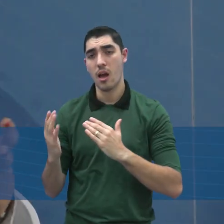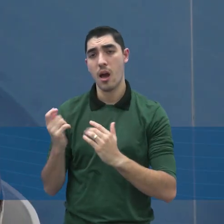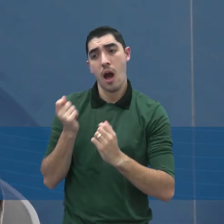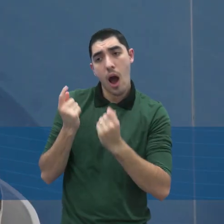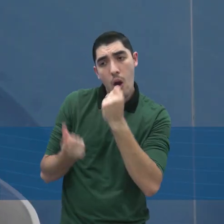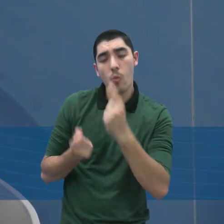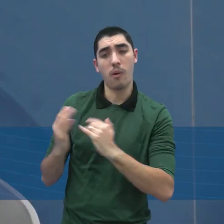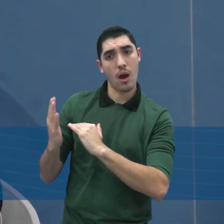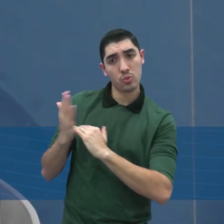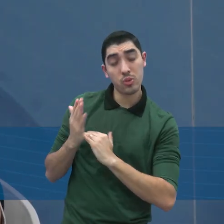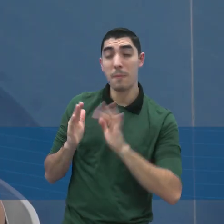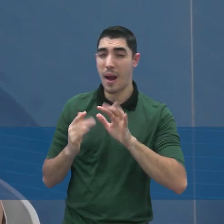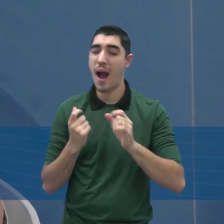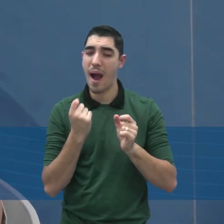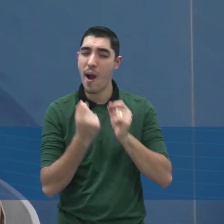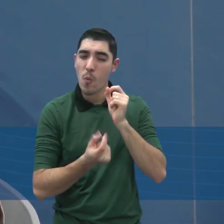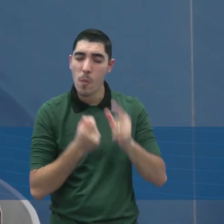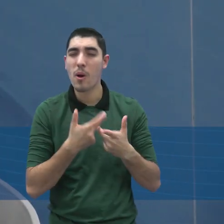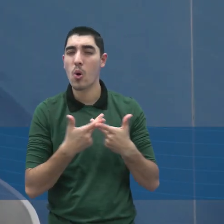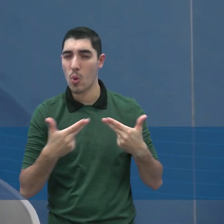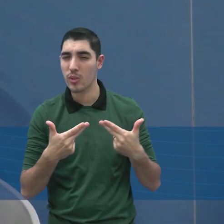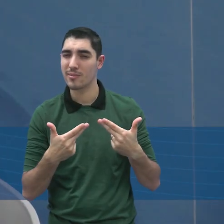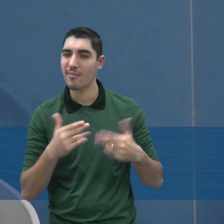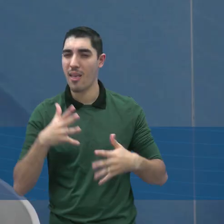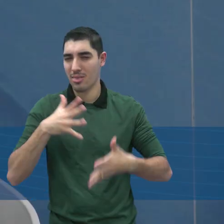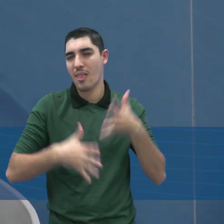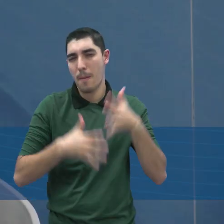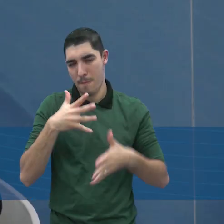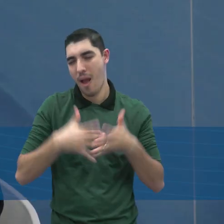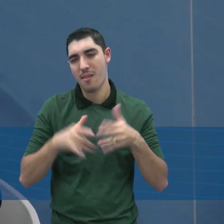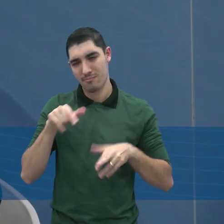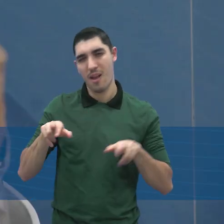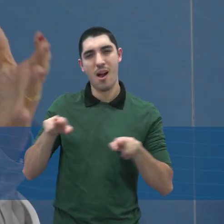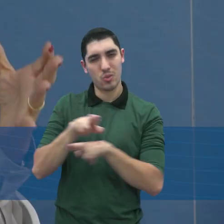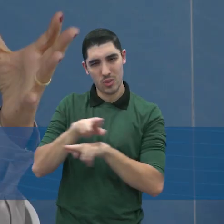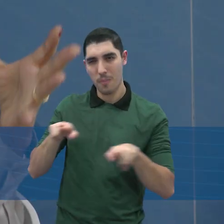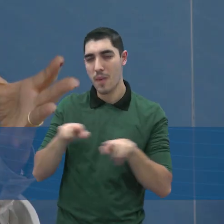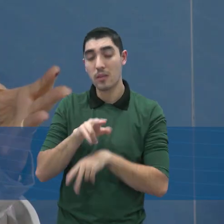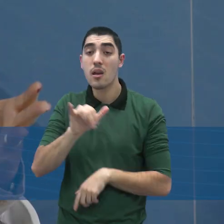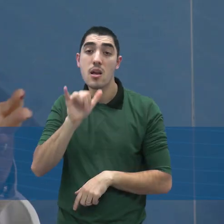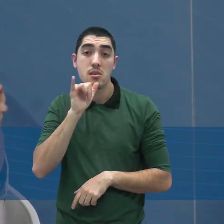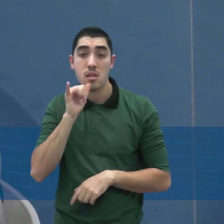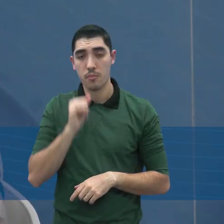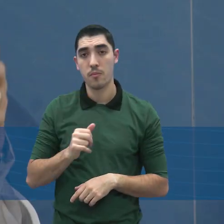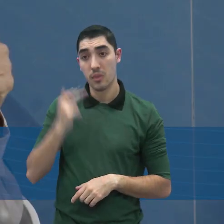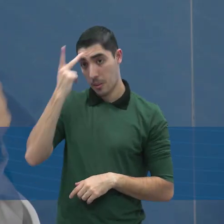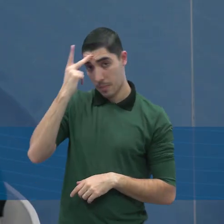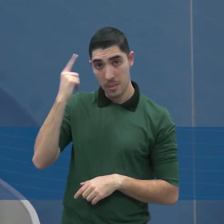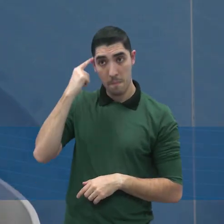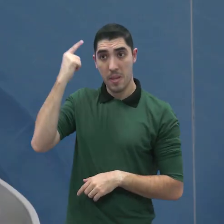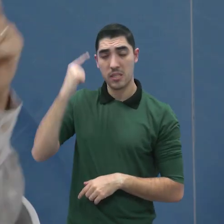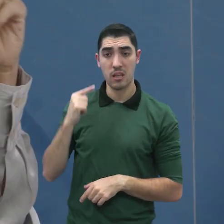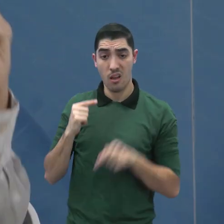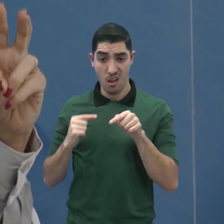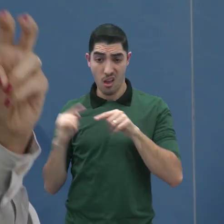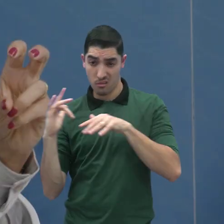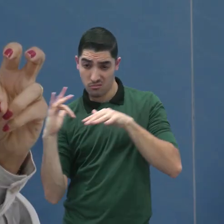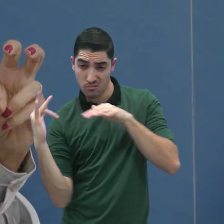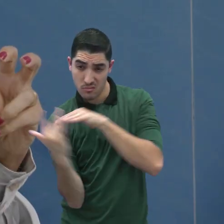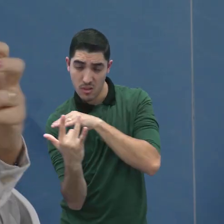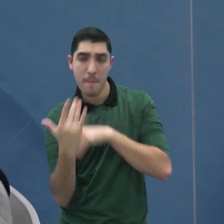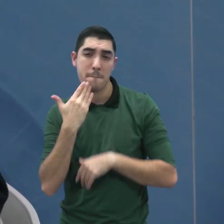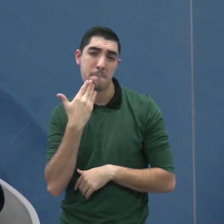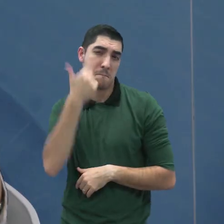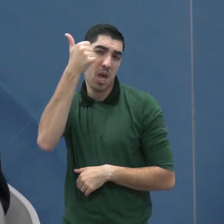sentido, ela atrapalha dos relacionamentos. Primeiro porque as pessoas entendem que se relacionar por rede social é mais